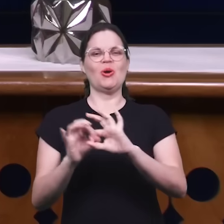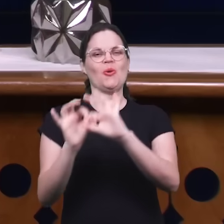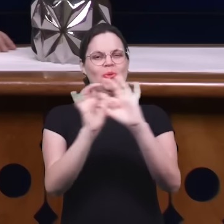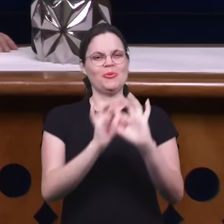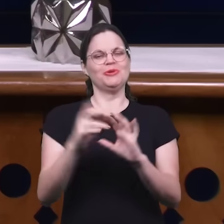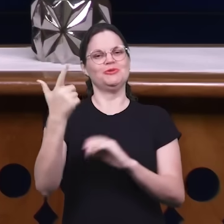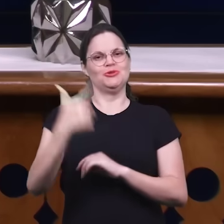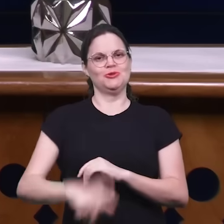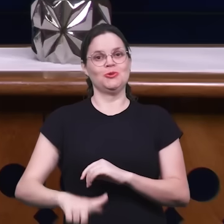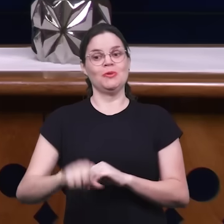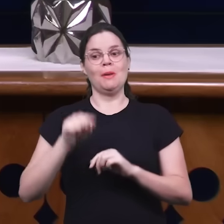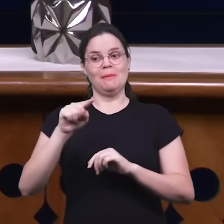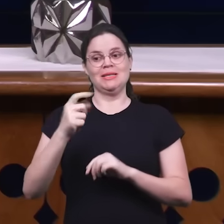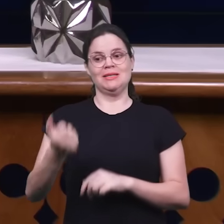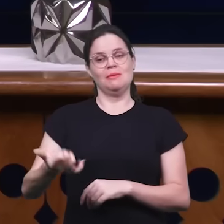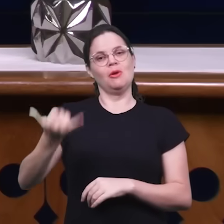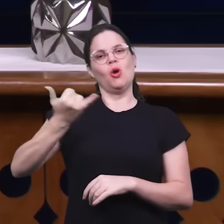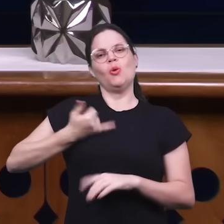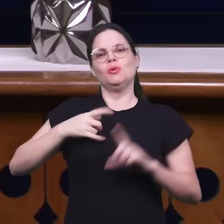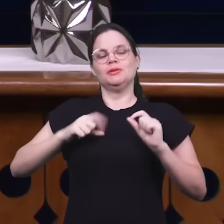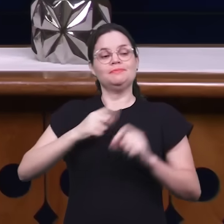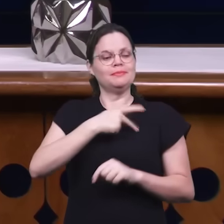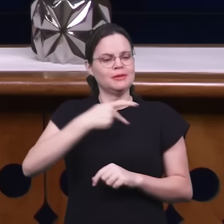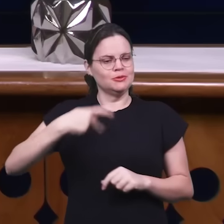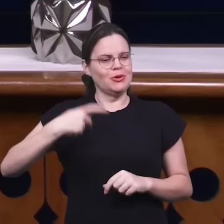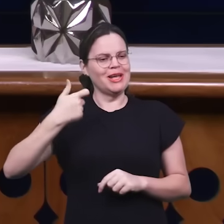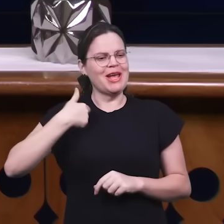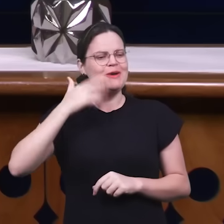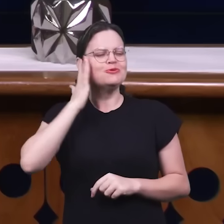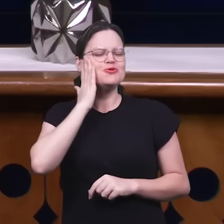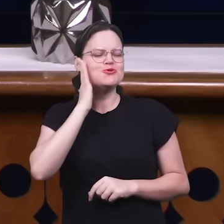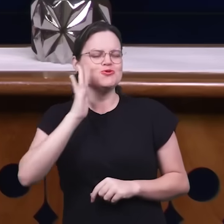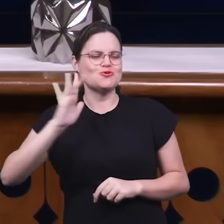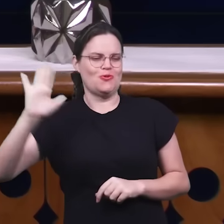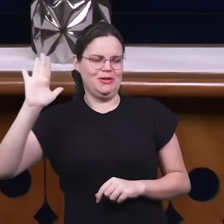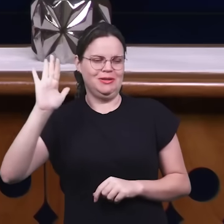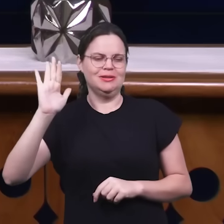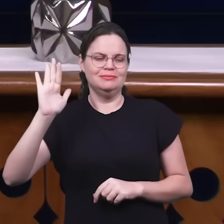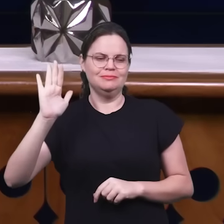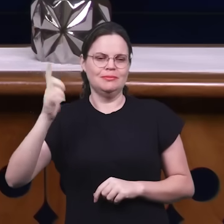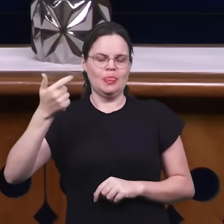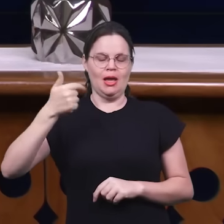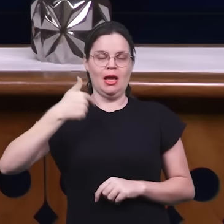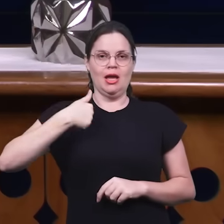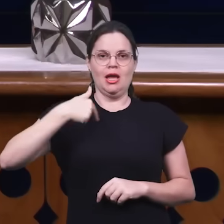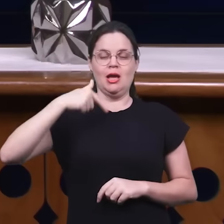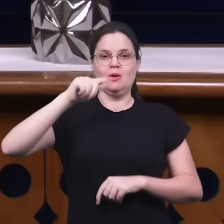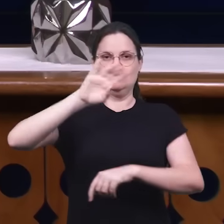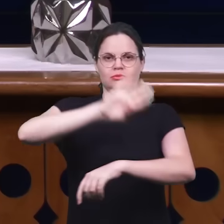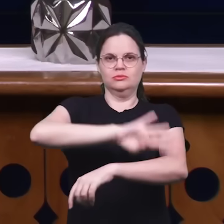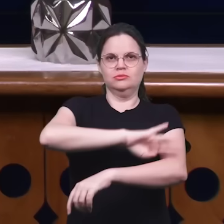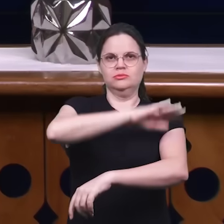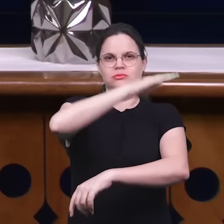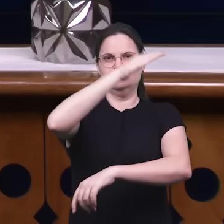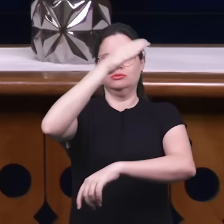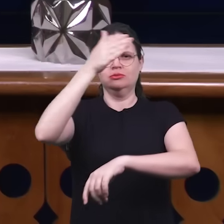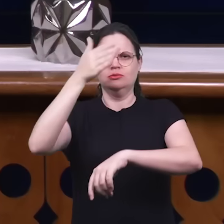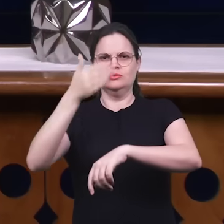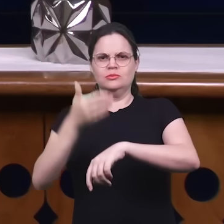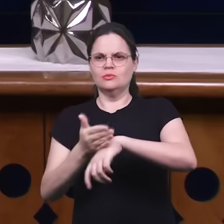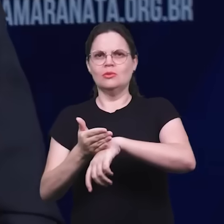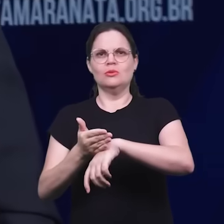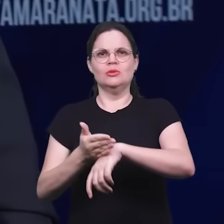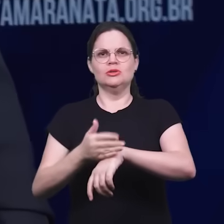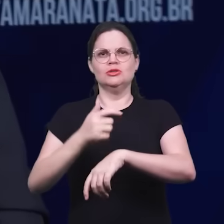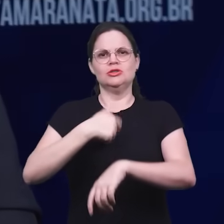olha, eu tive um sonho nesses dias e eu subia sobre um projeto em oração,